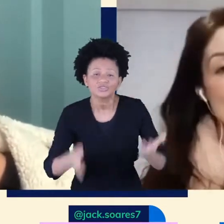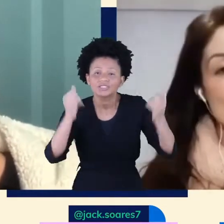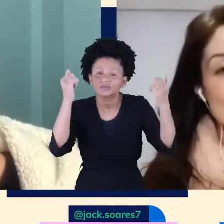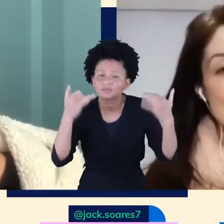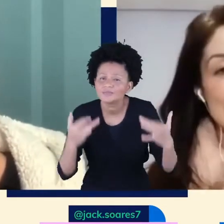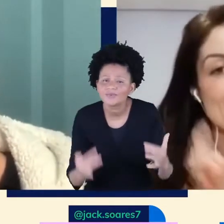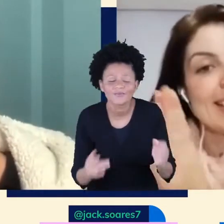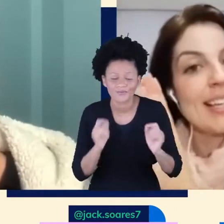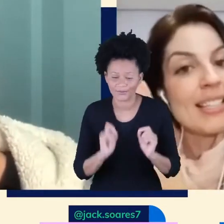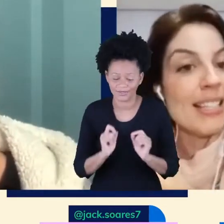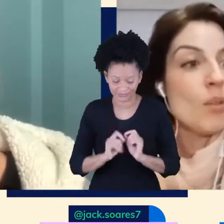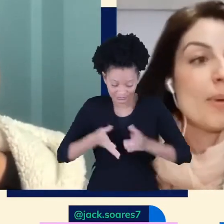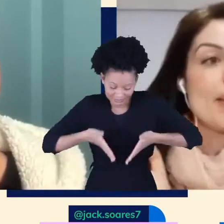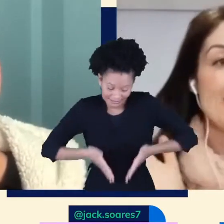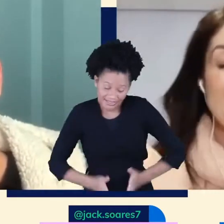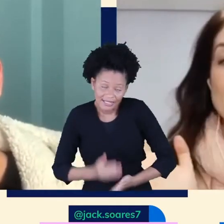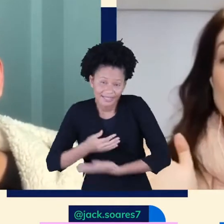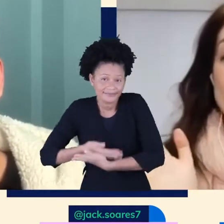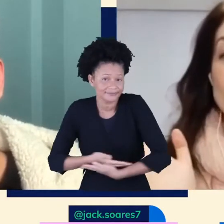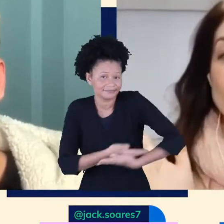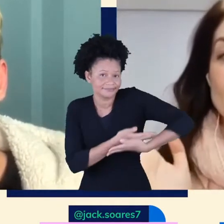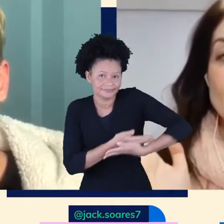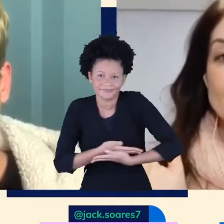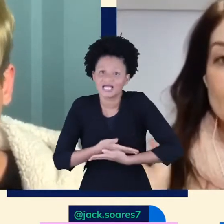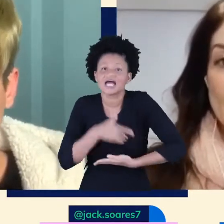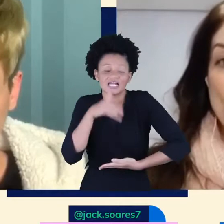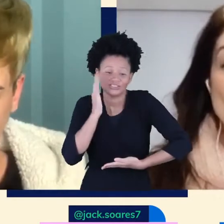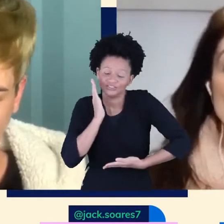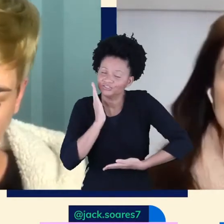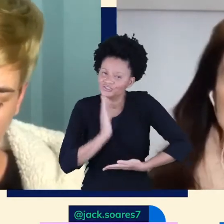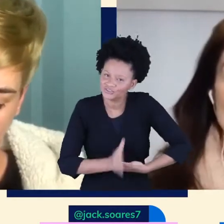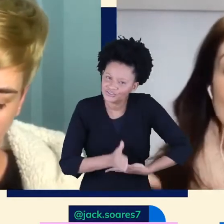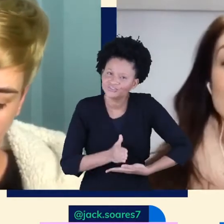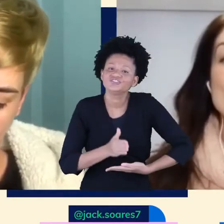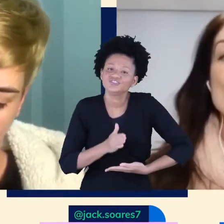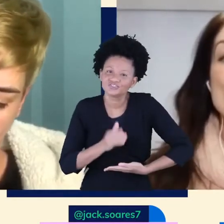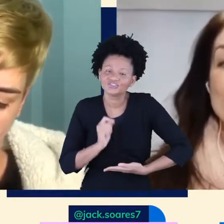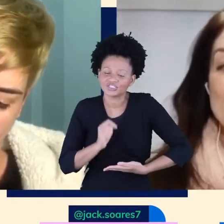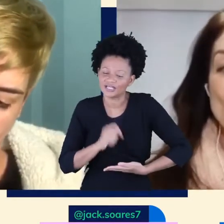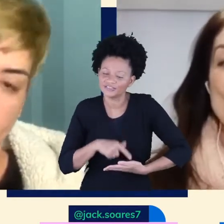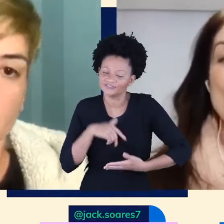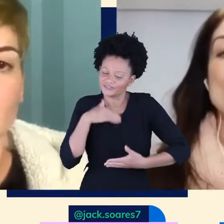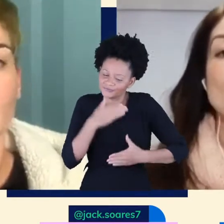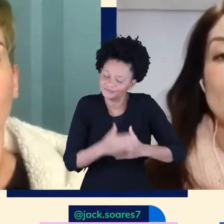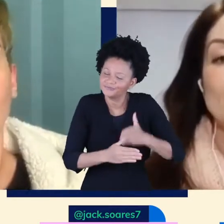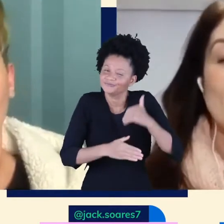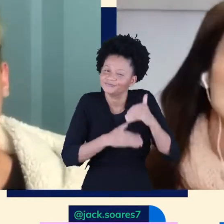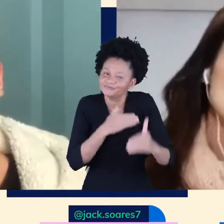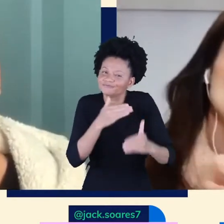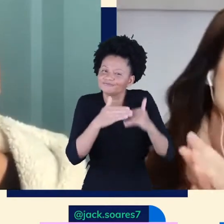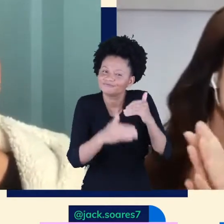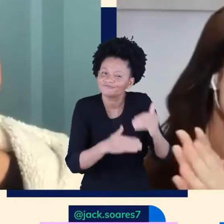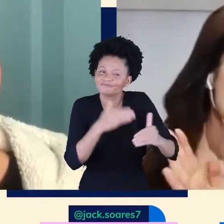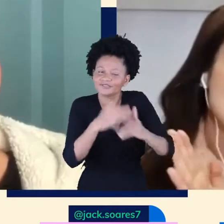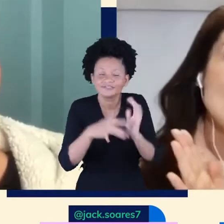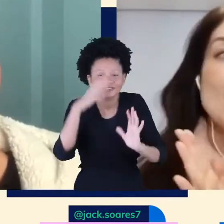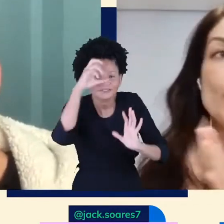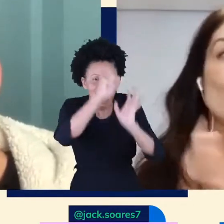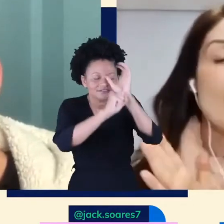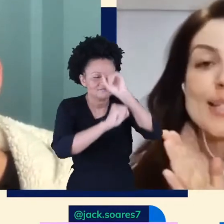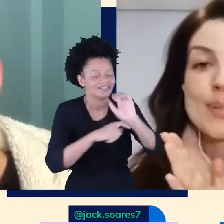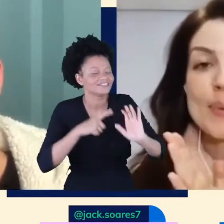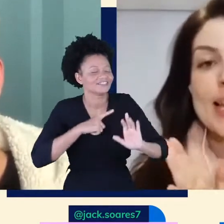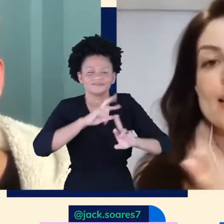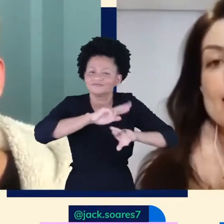já falei para vocês que assim que o bebê nasce, né, como a gente já está desenvolvendo a personalidade, a gente vai passar